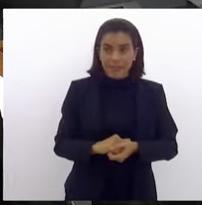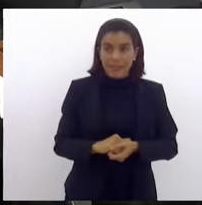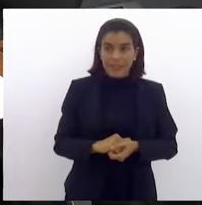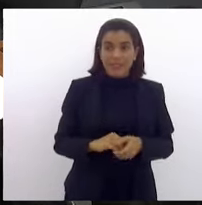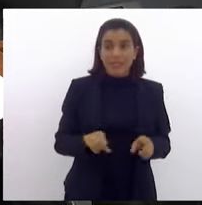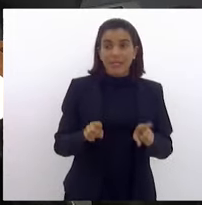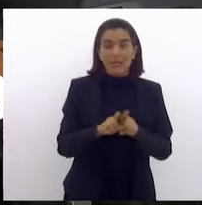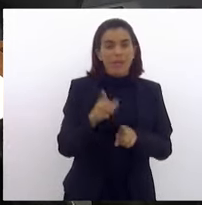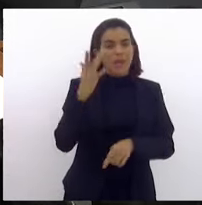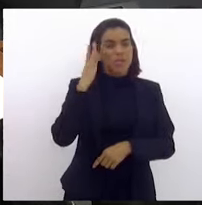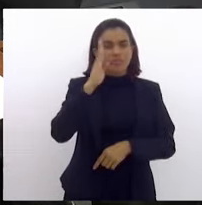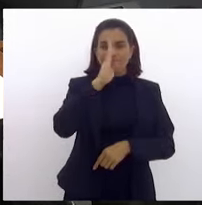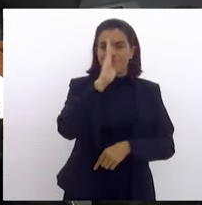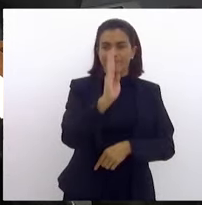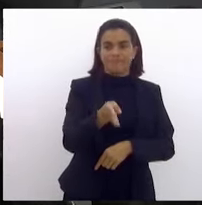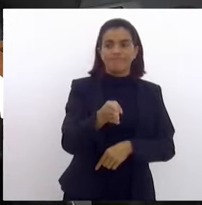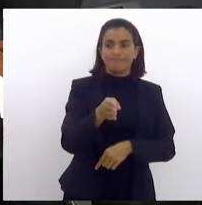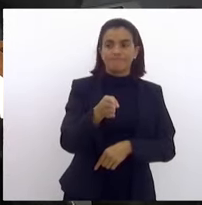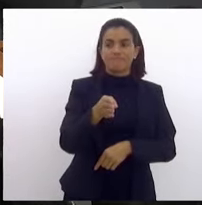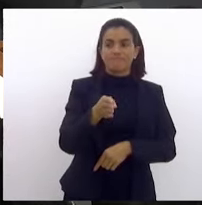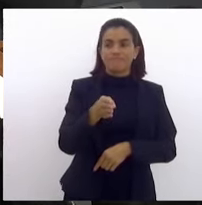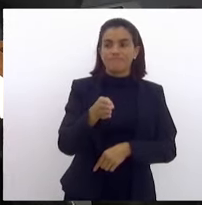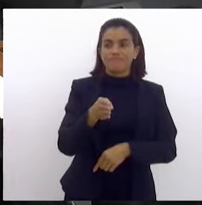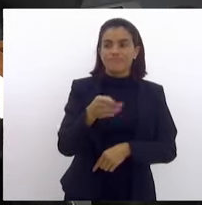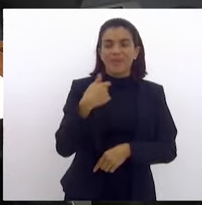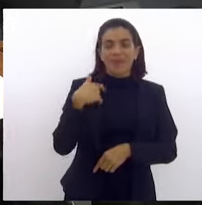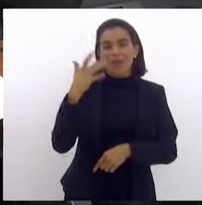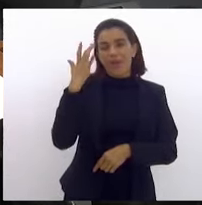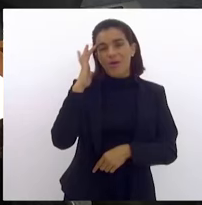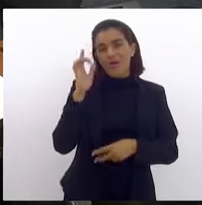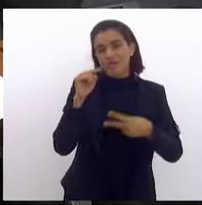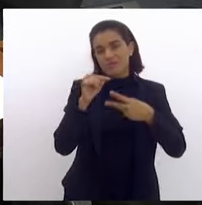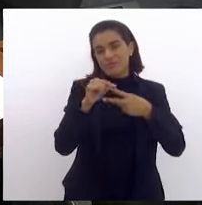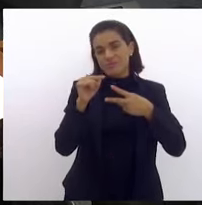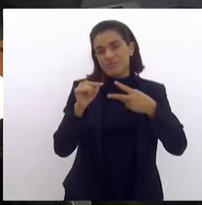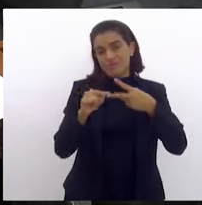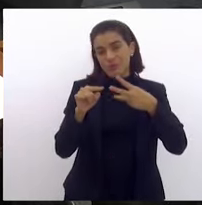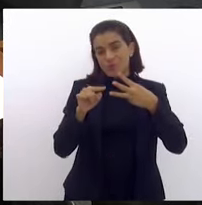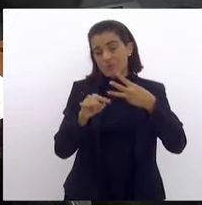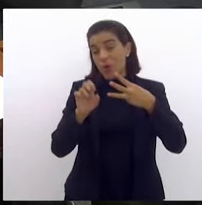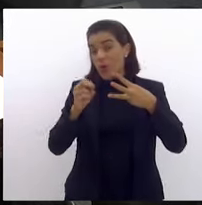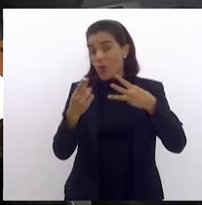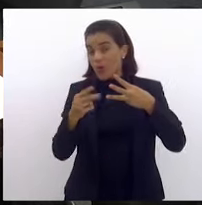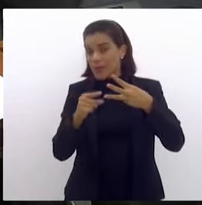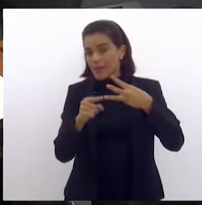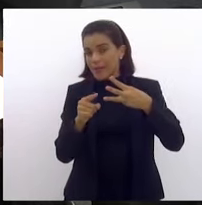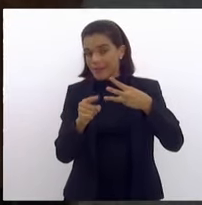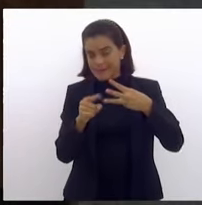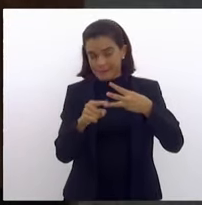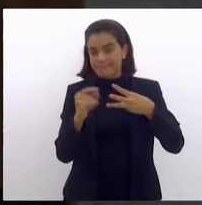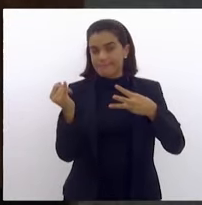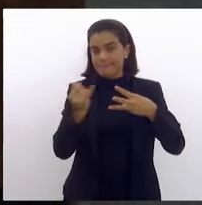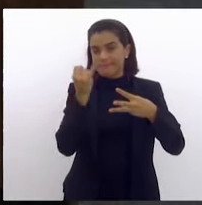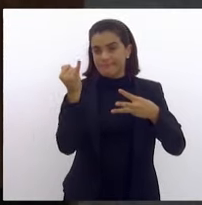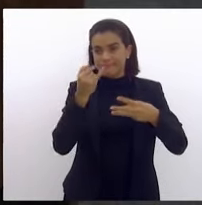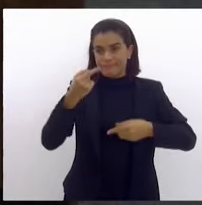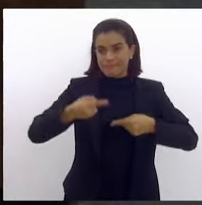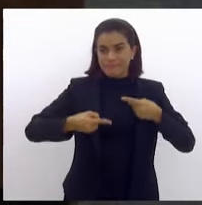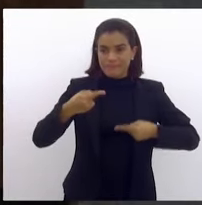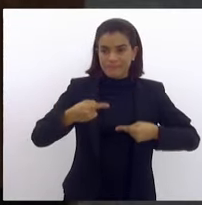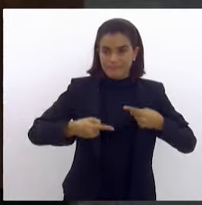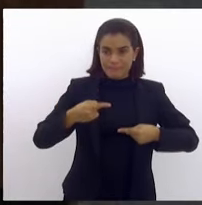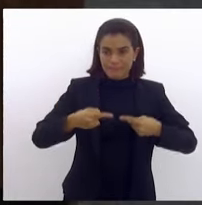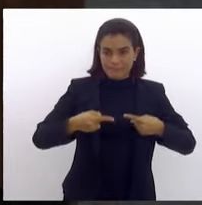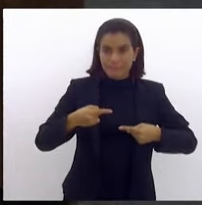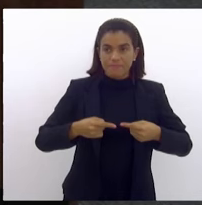bem objetiva. Acho que duas ou três questões são importantes nesse debate que